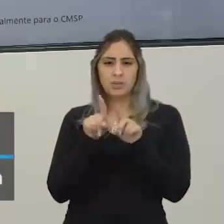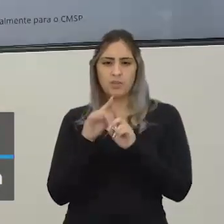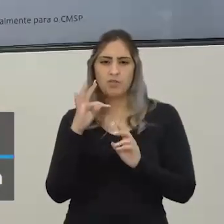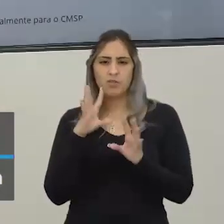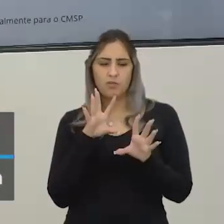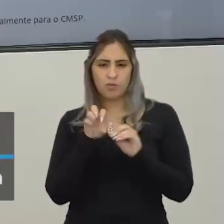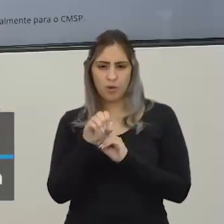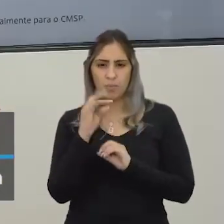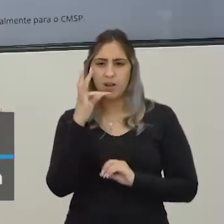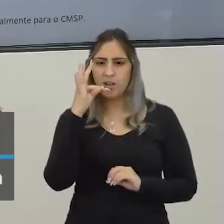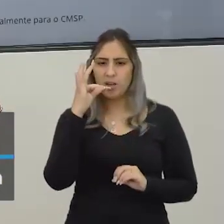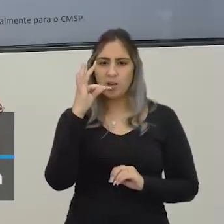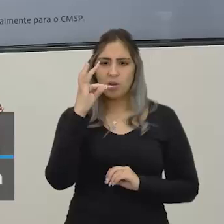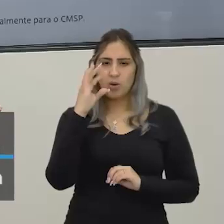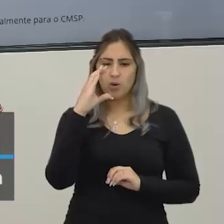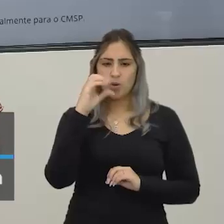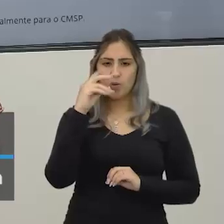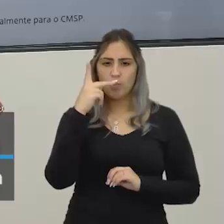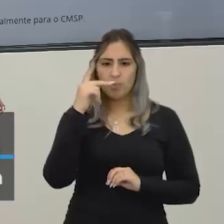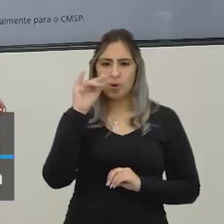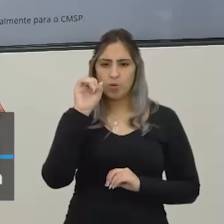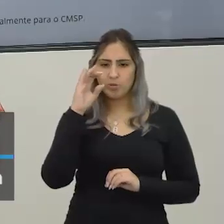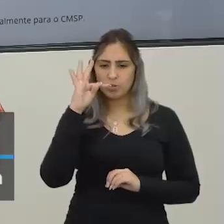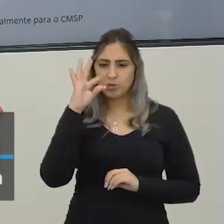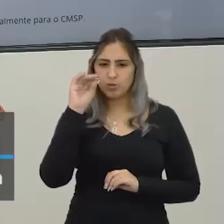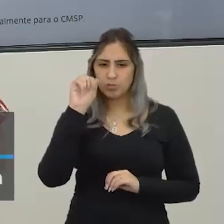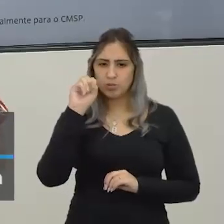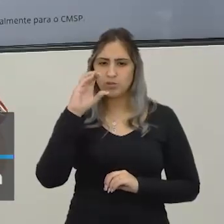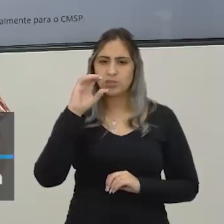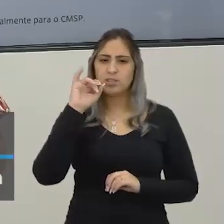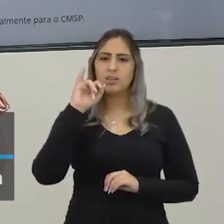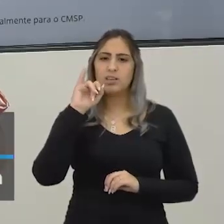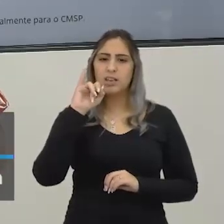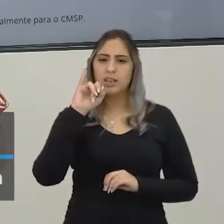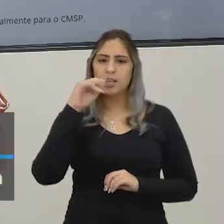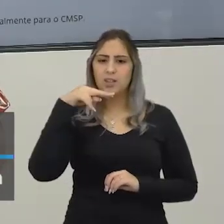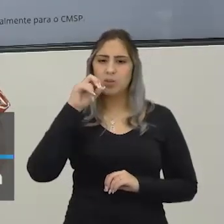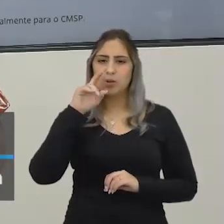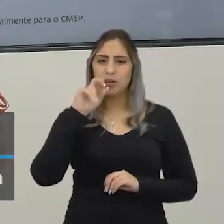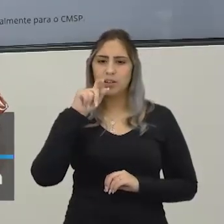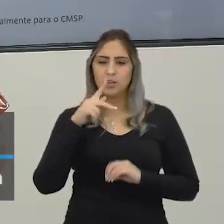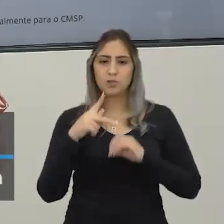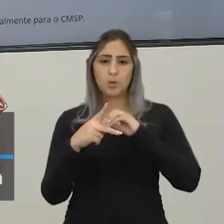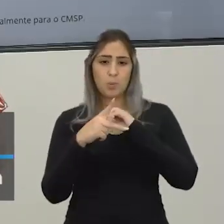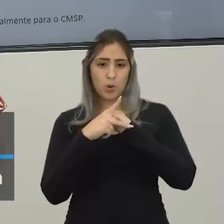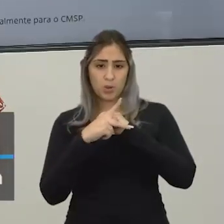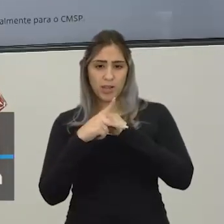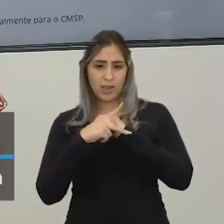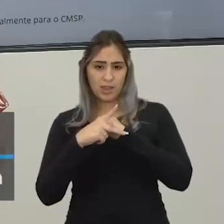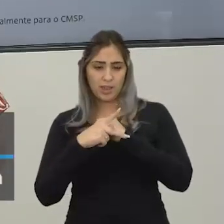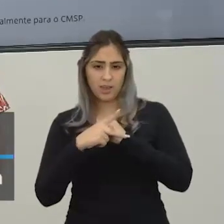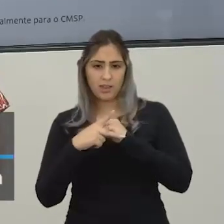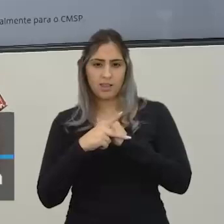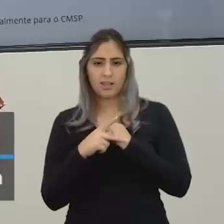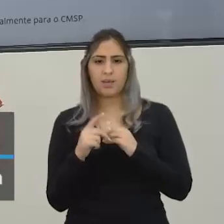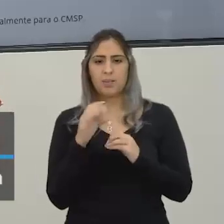os primeiros complexos. Esses compostos inorgânicos, geralmente proteínas ou pequenas rochas, pequenos carbonos, né, complexos de